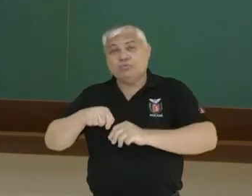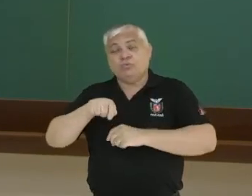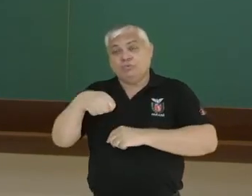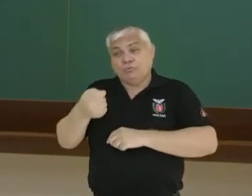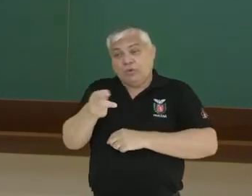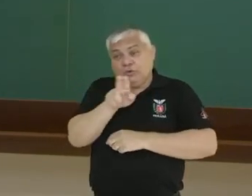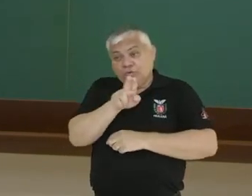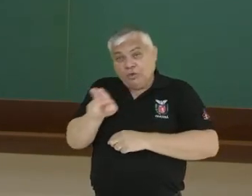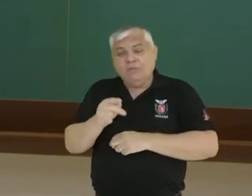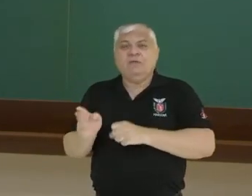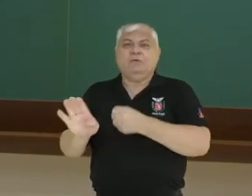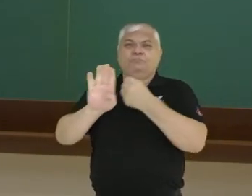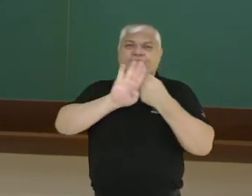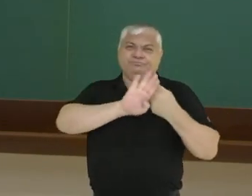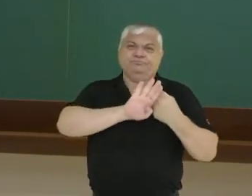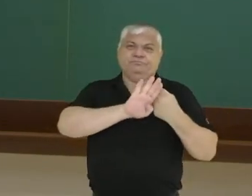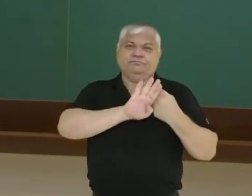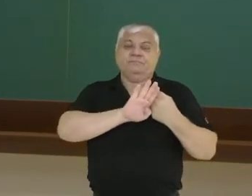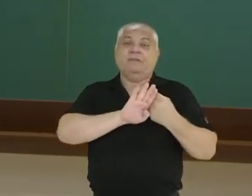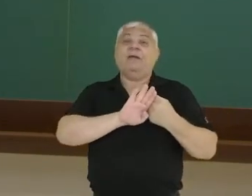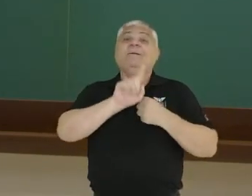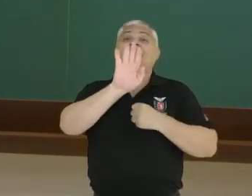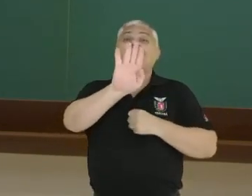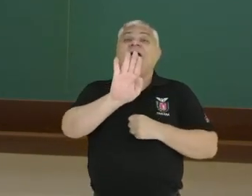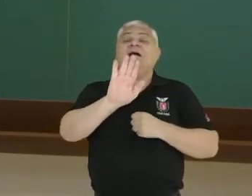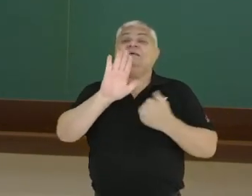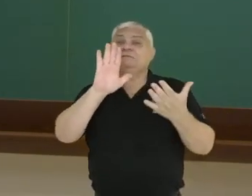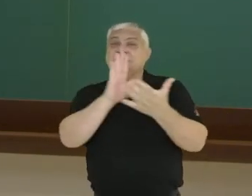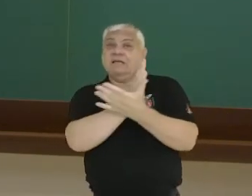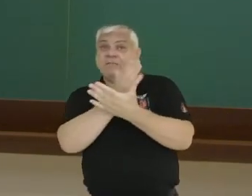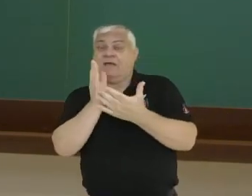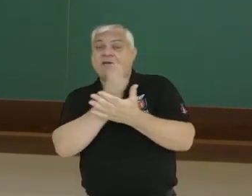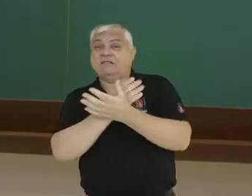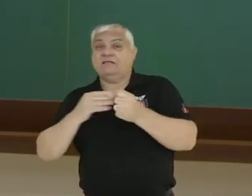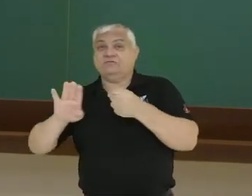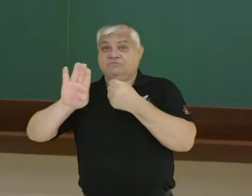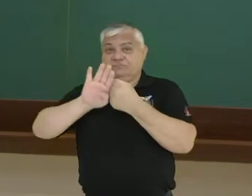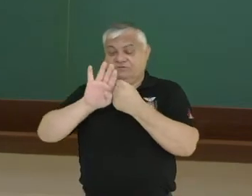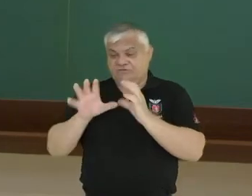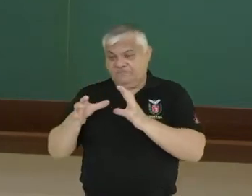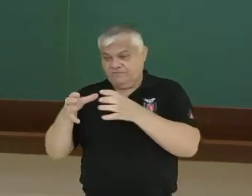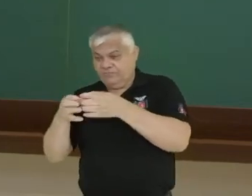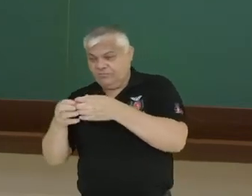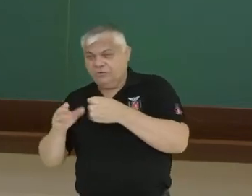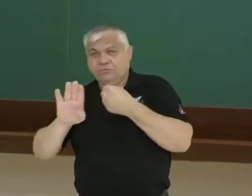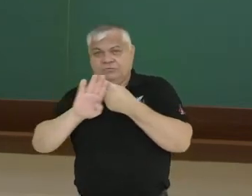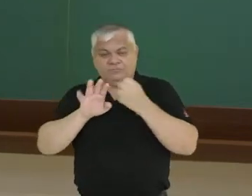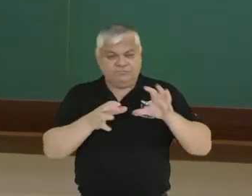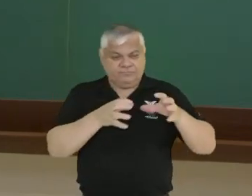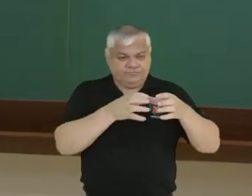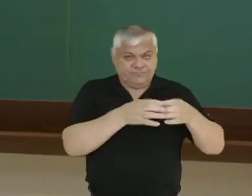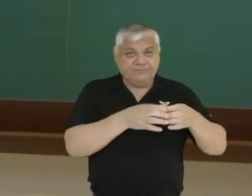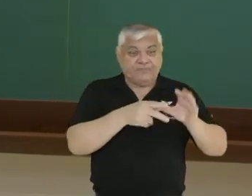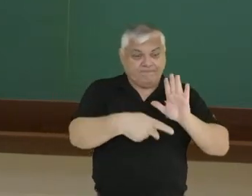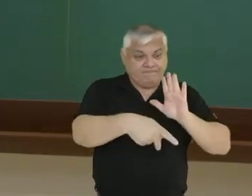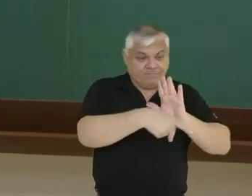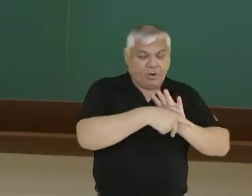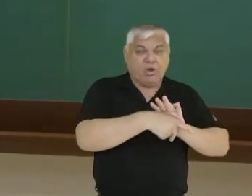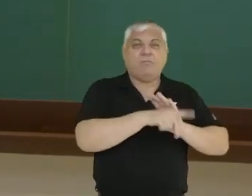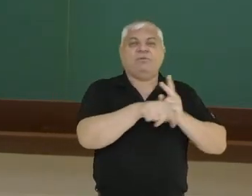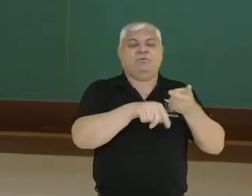são substantivos. Mas aí nós separamos, Temos os tipos de substantivos. Substantivos